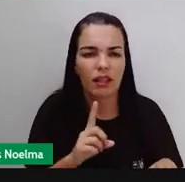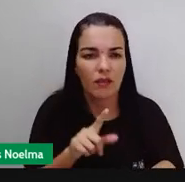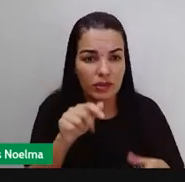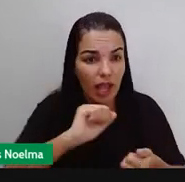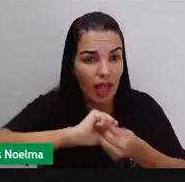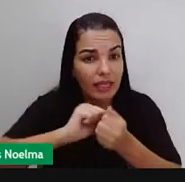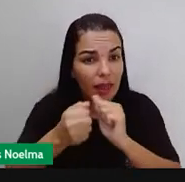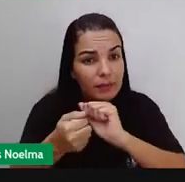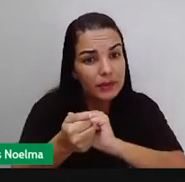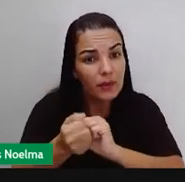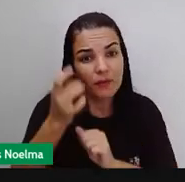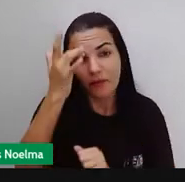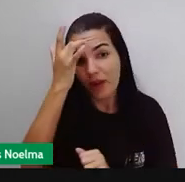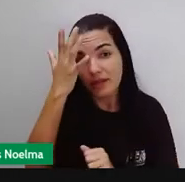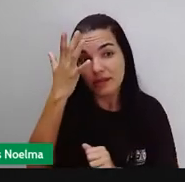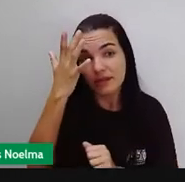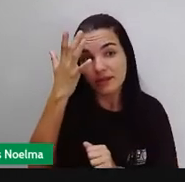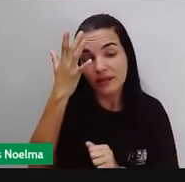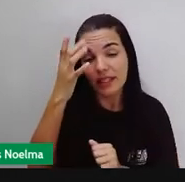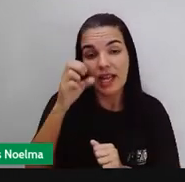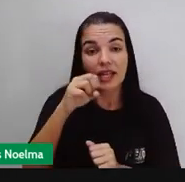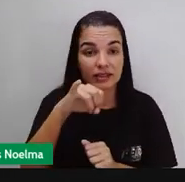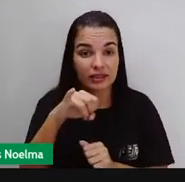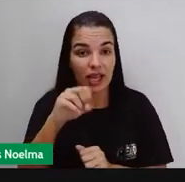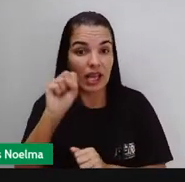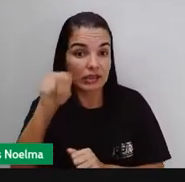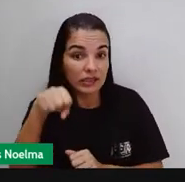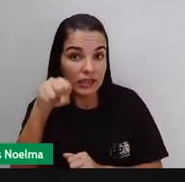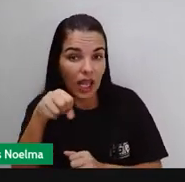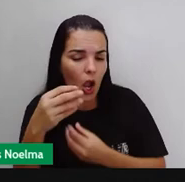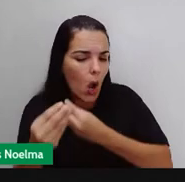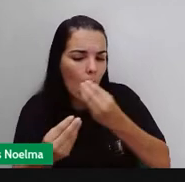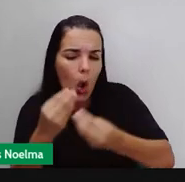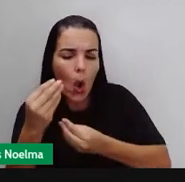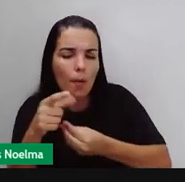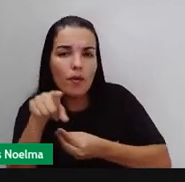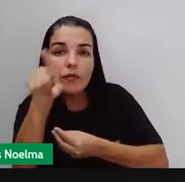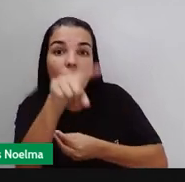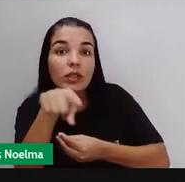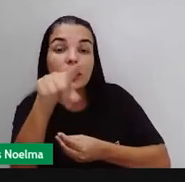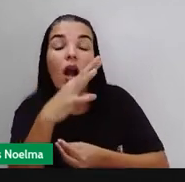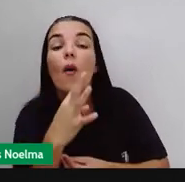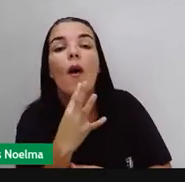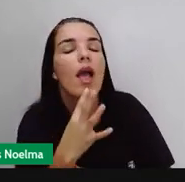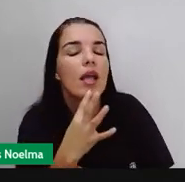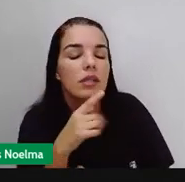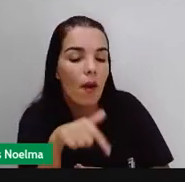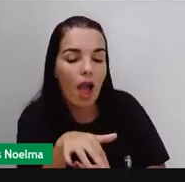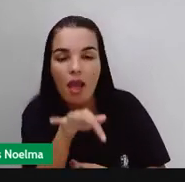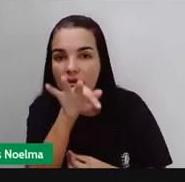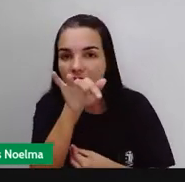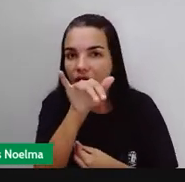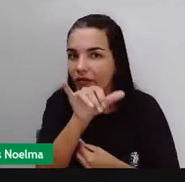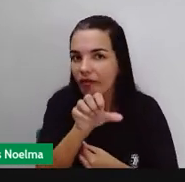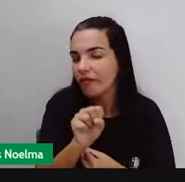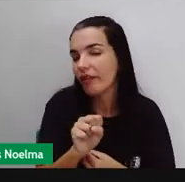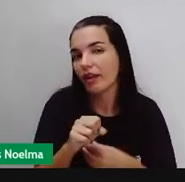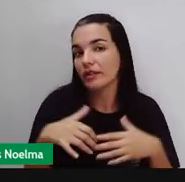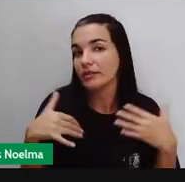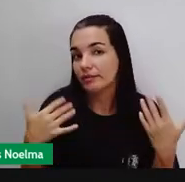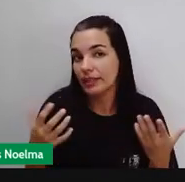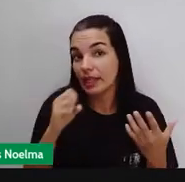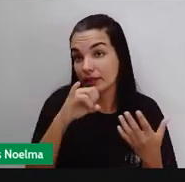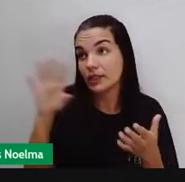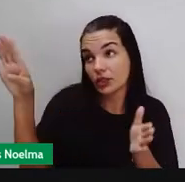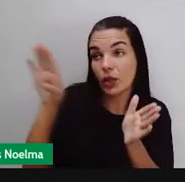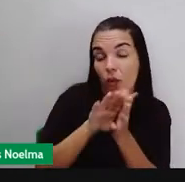sim, como é que vocês conheceram, né, essa cidade? Se você já conheceu Feira de Santana antes de vir, quem veio aí de